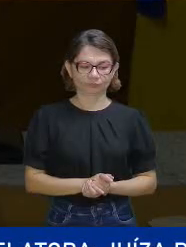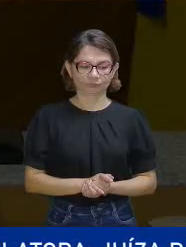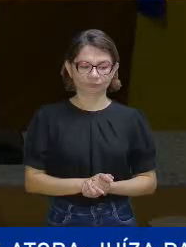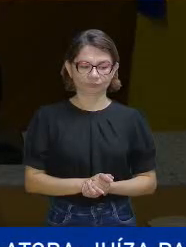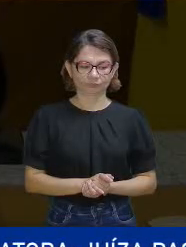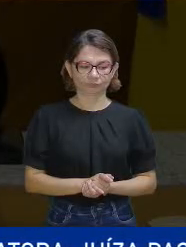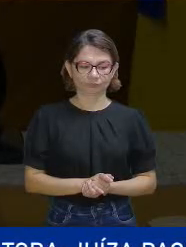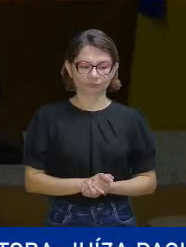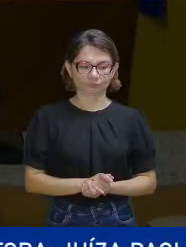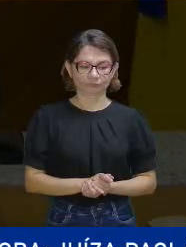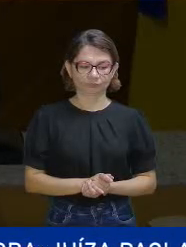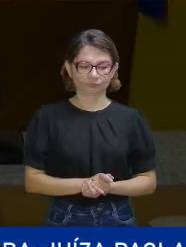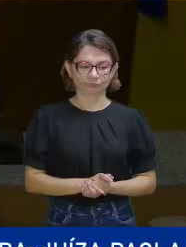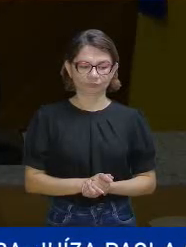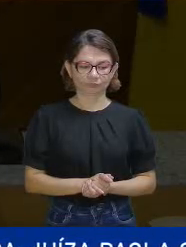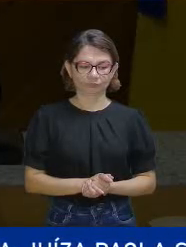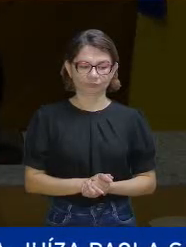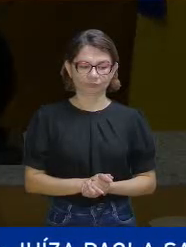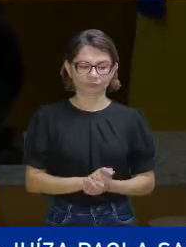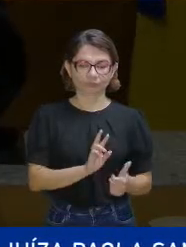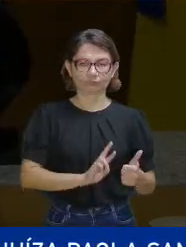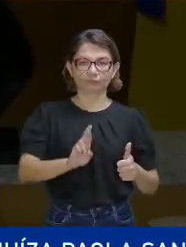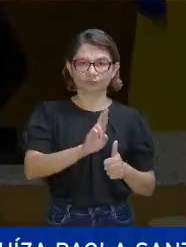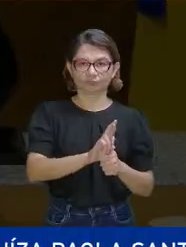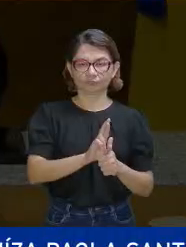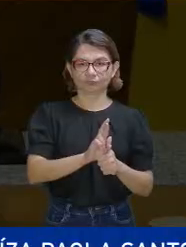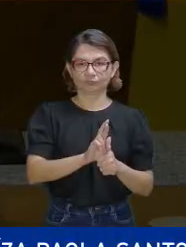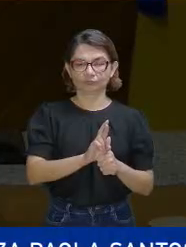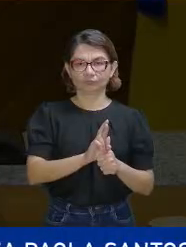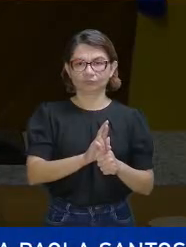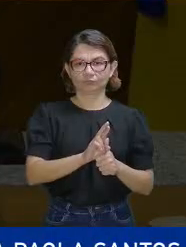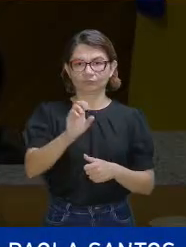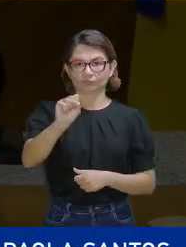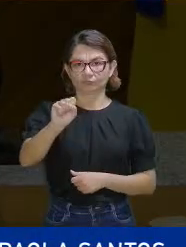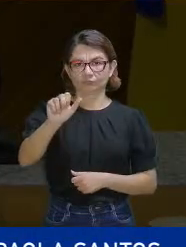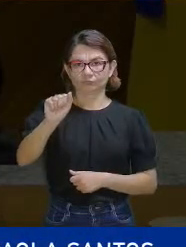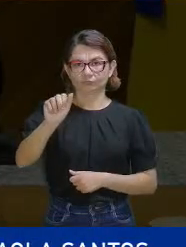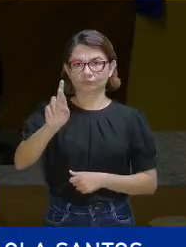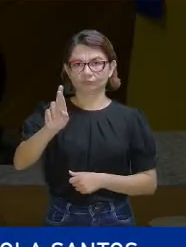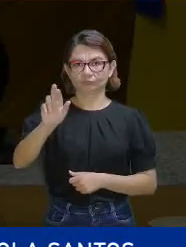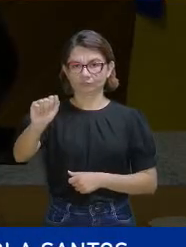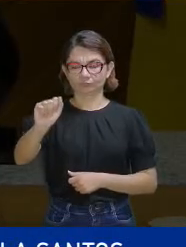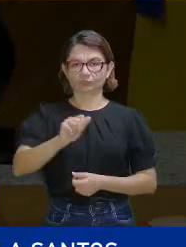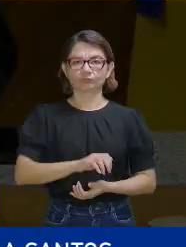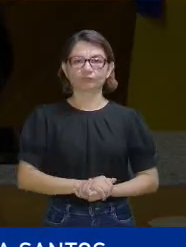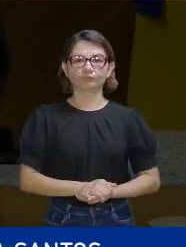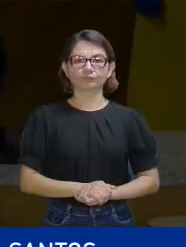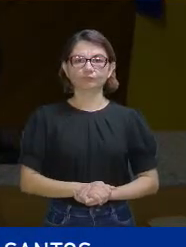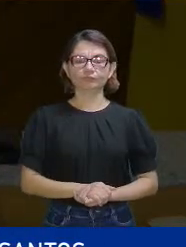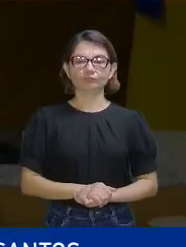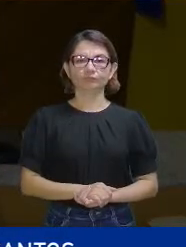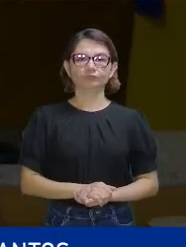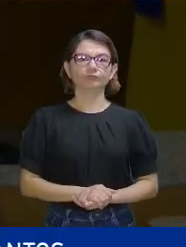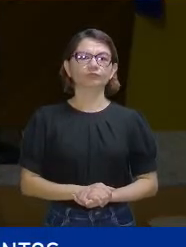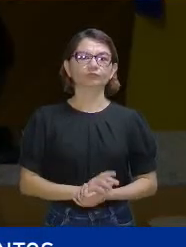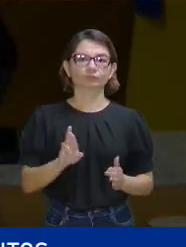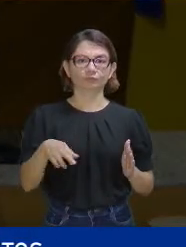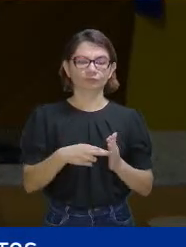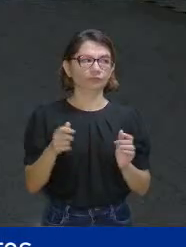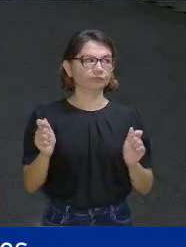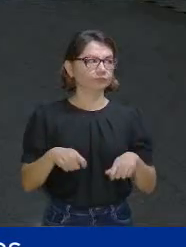procuradora de Justiça, doutora Sara Cavalcante. A palavra está com a